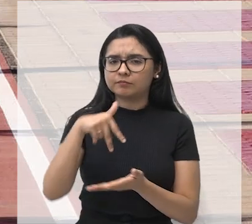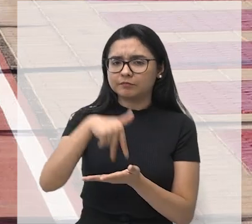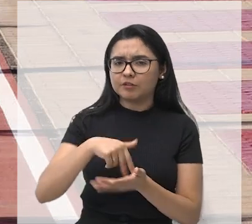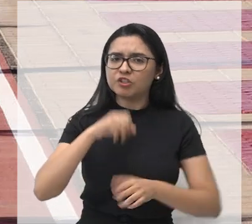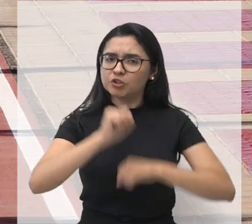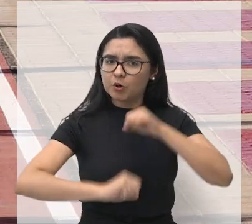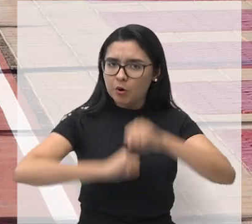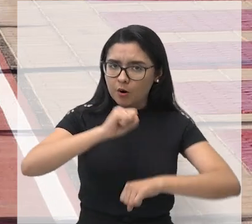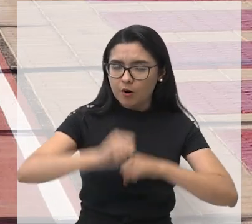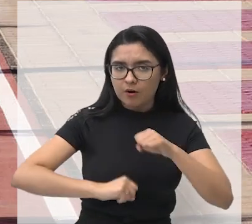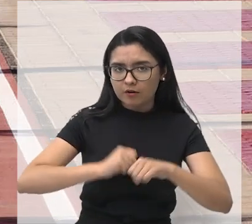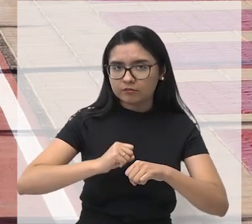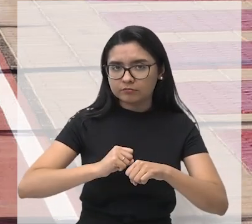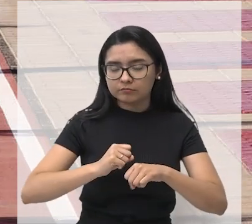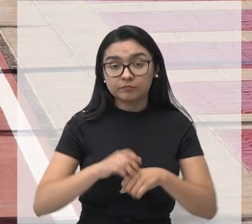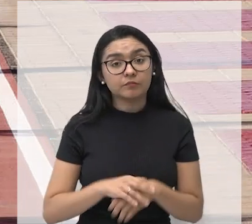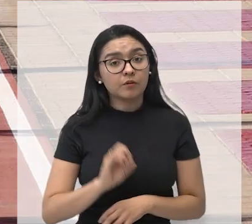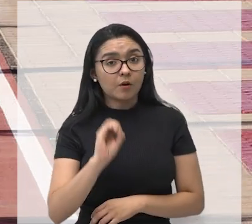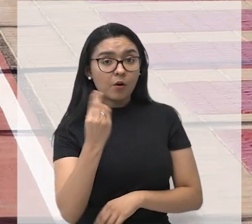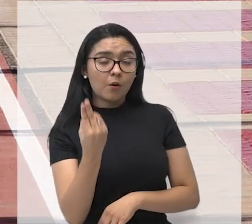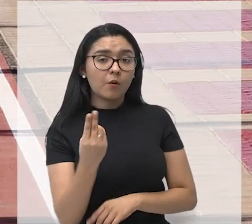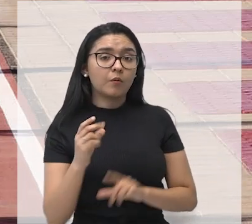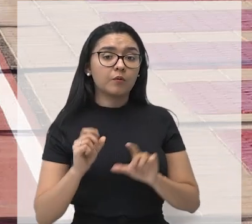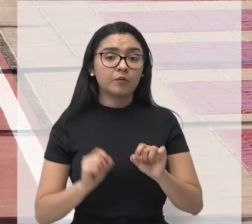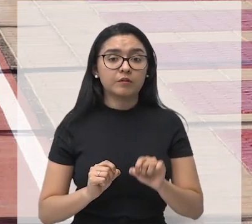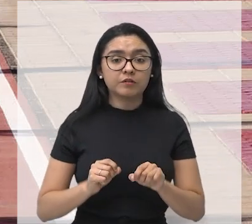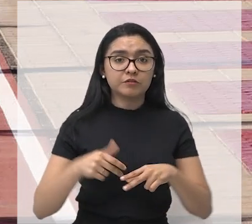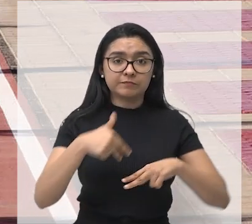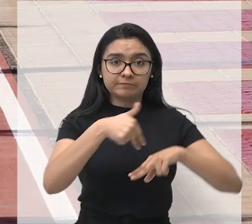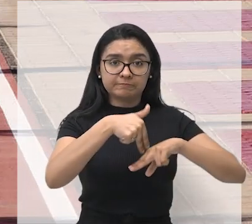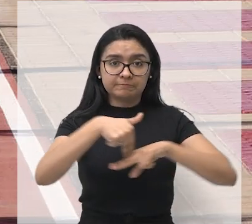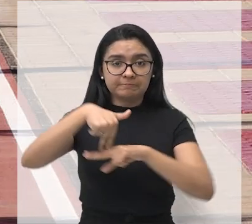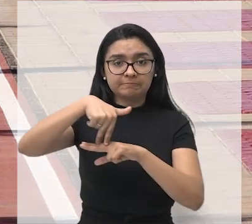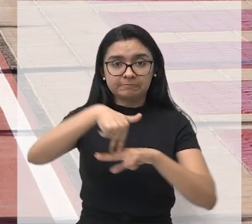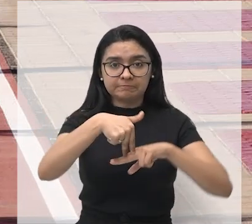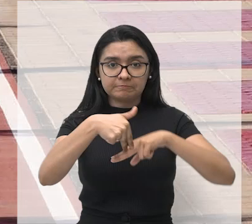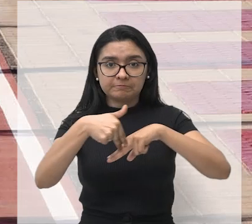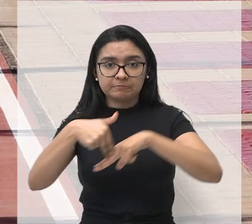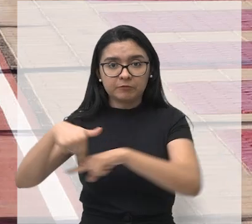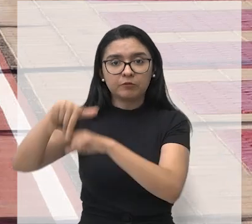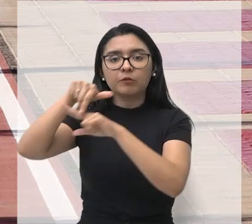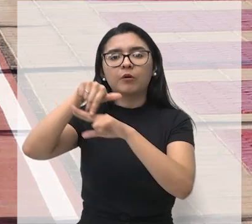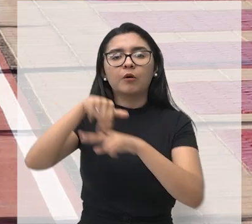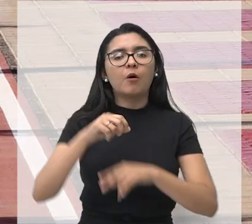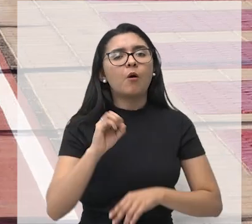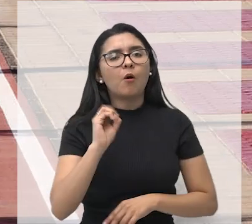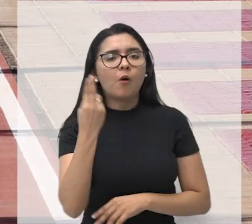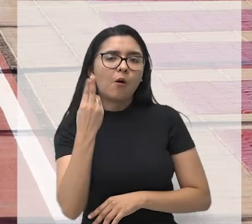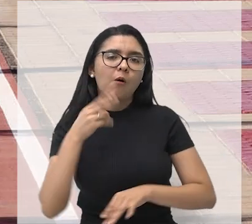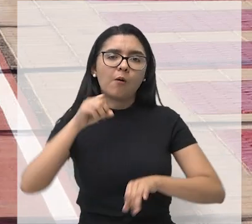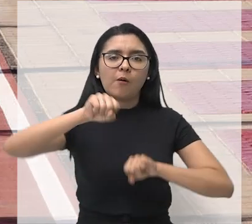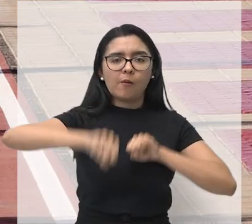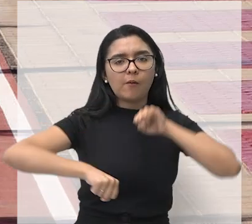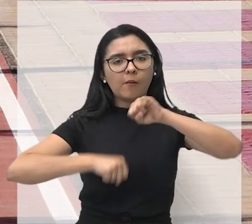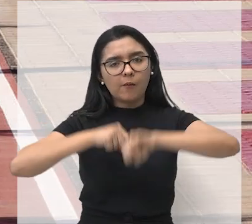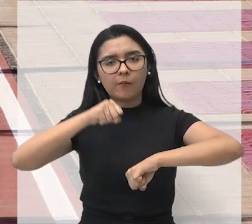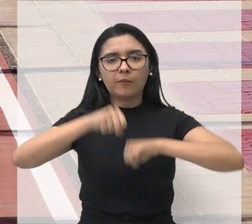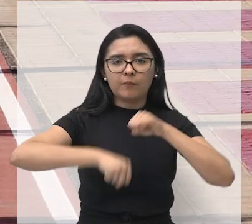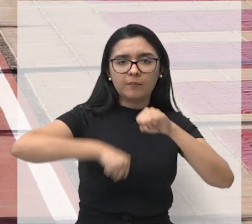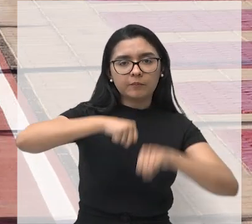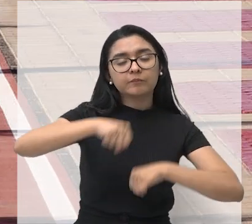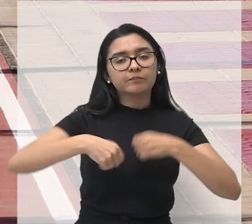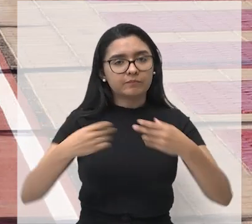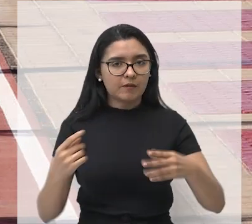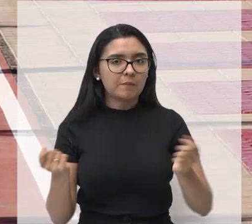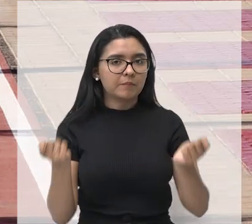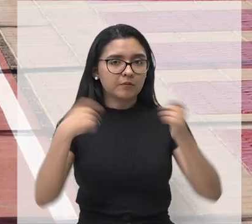corre? Será que a gente anda de skate? Ou será que a gente pedala? Dá para fazer as 3 coisas,